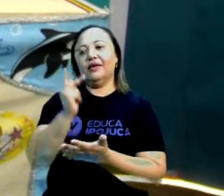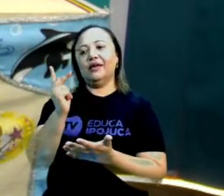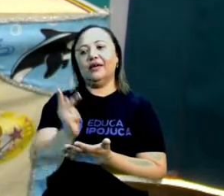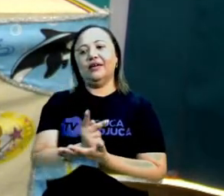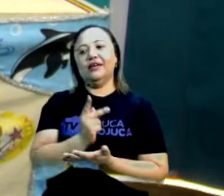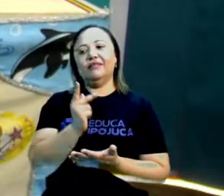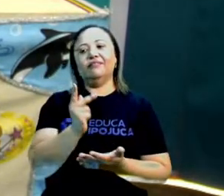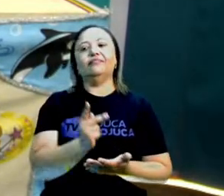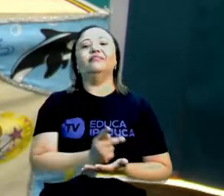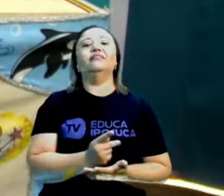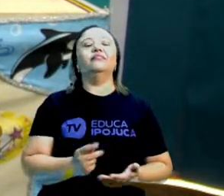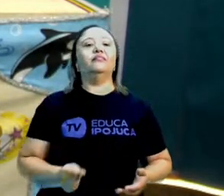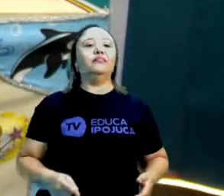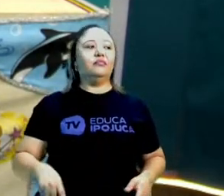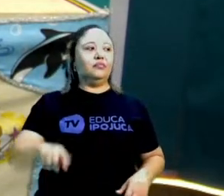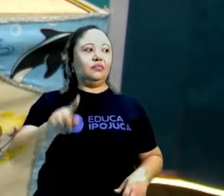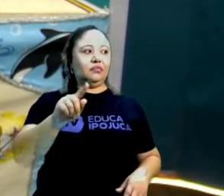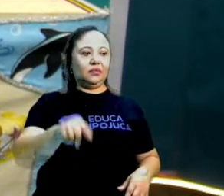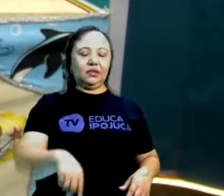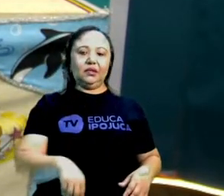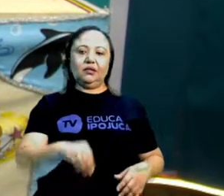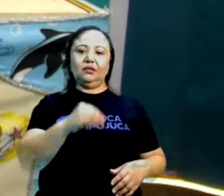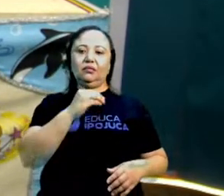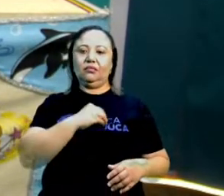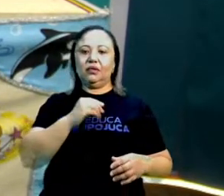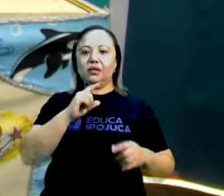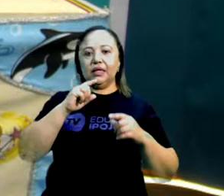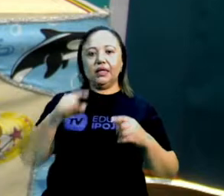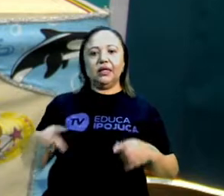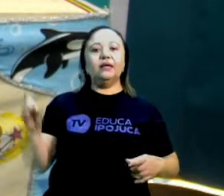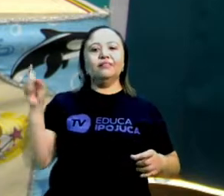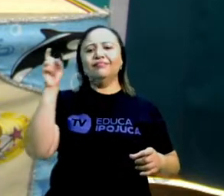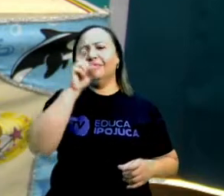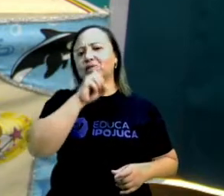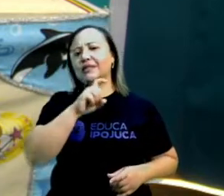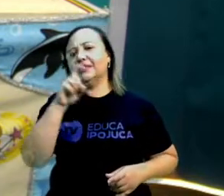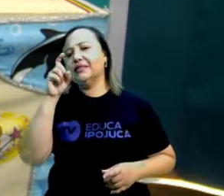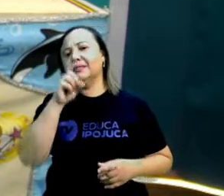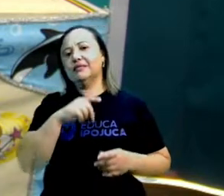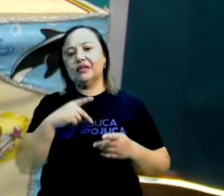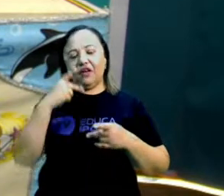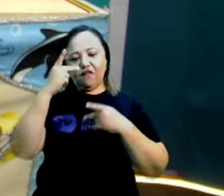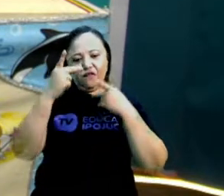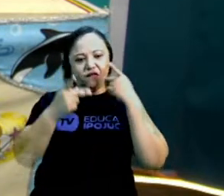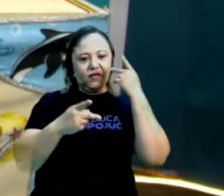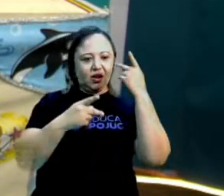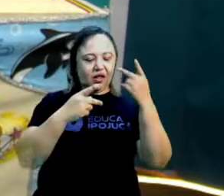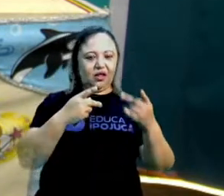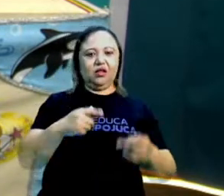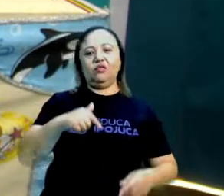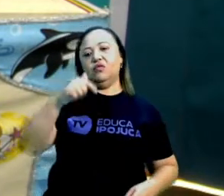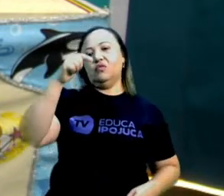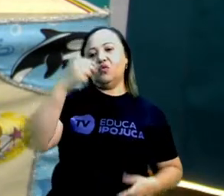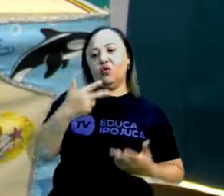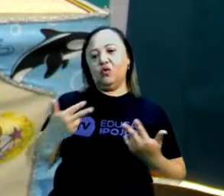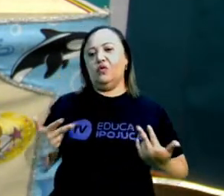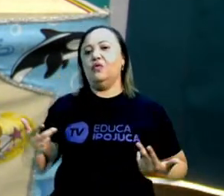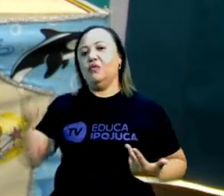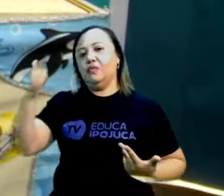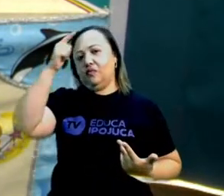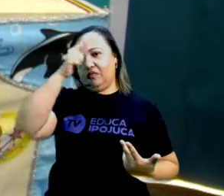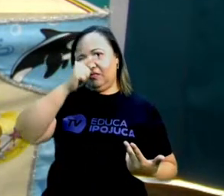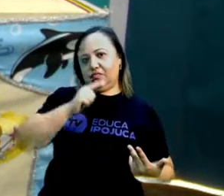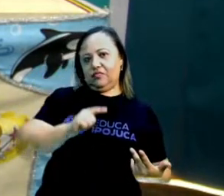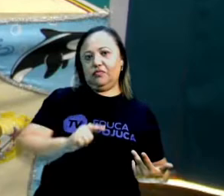Foi. Foi. Estavam pecando, mentindo, falando coisa feia.